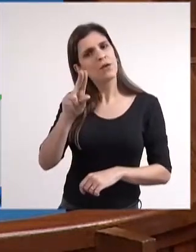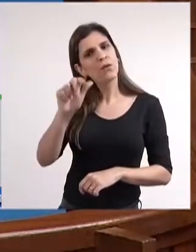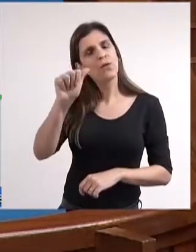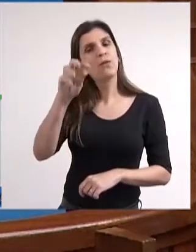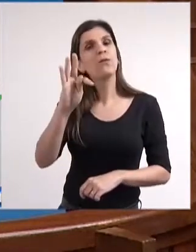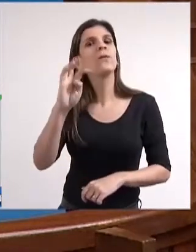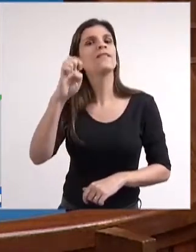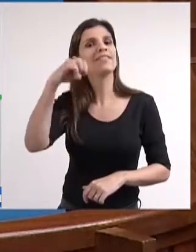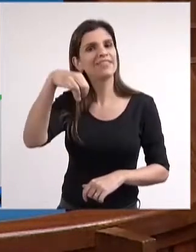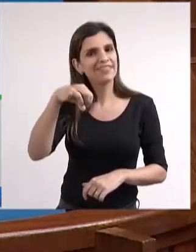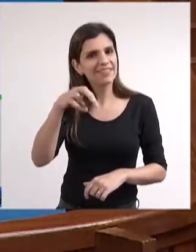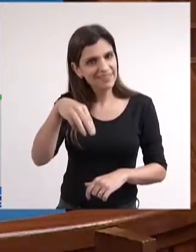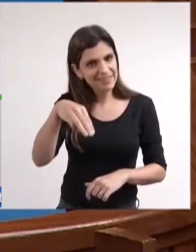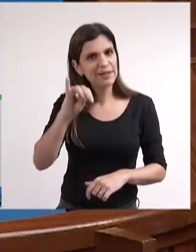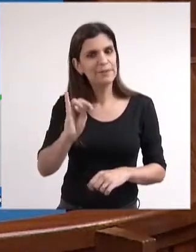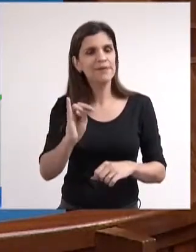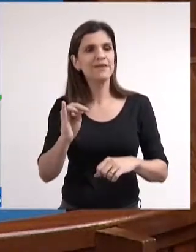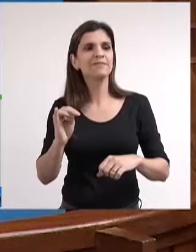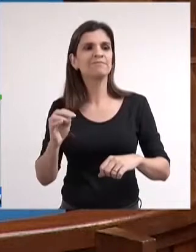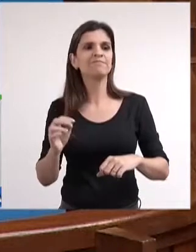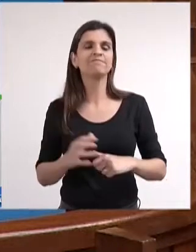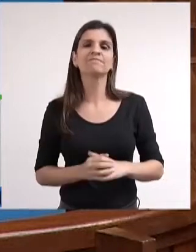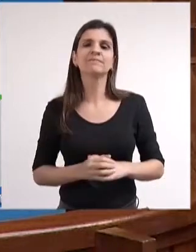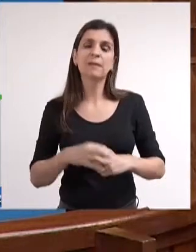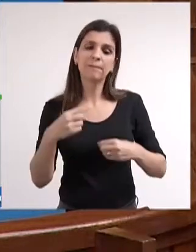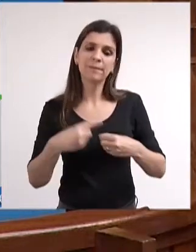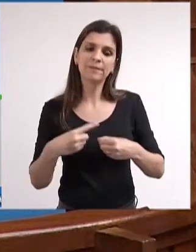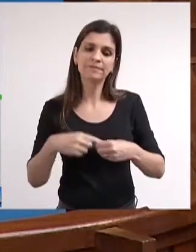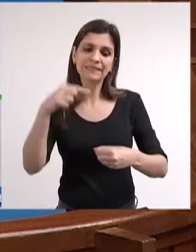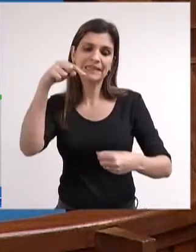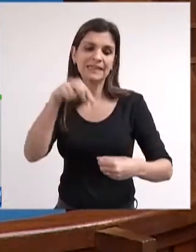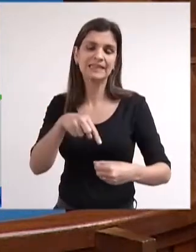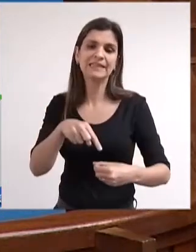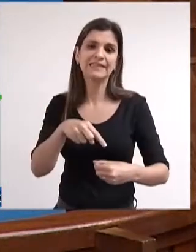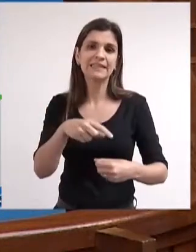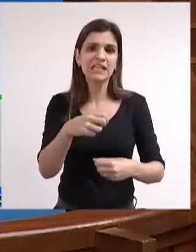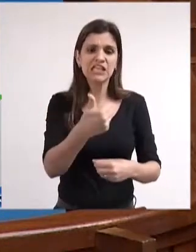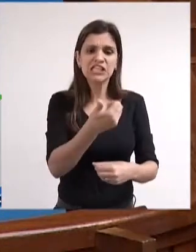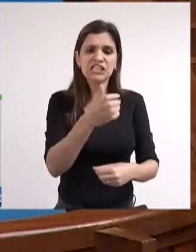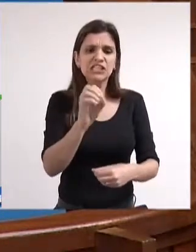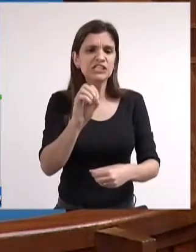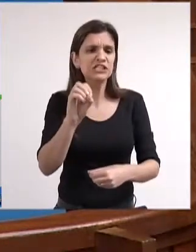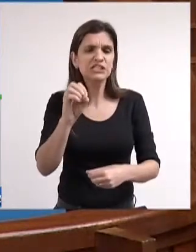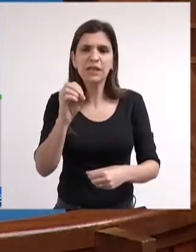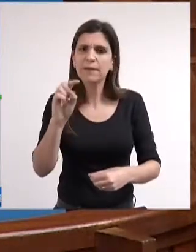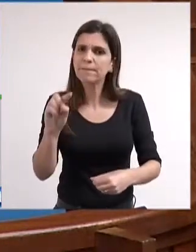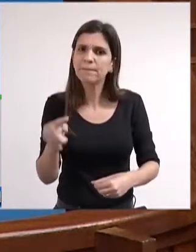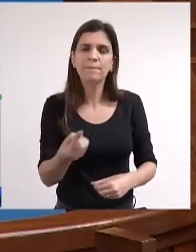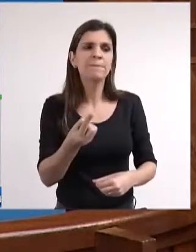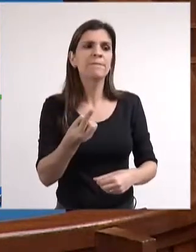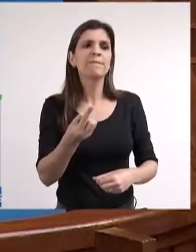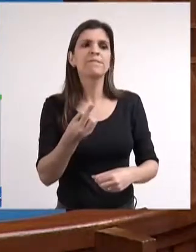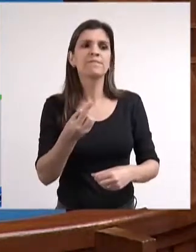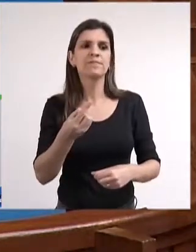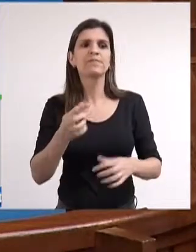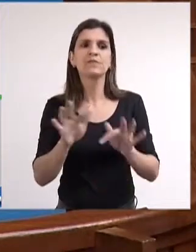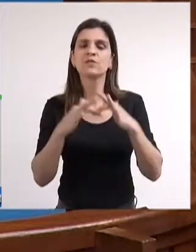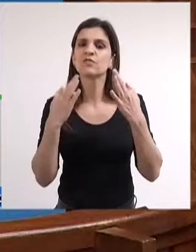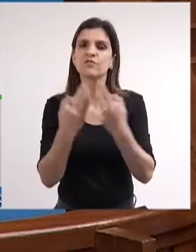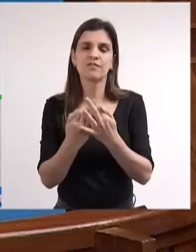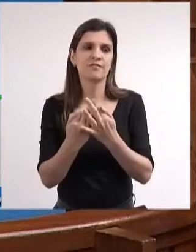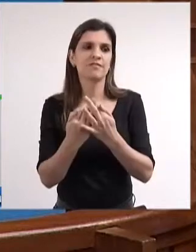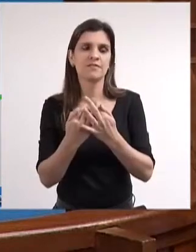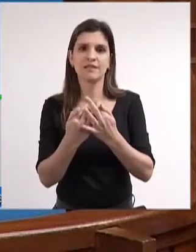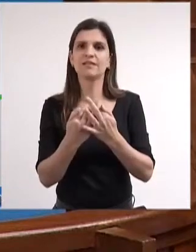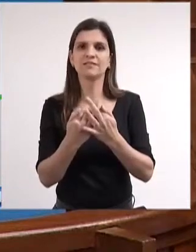lá 1.100 famílias, né? Ou seja, para um município de interior é muita gente. E aí, quando ele fecha a porta,